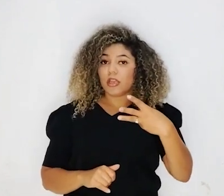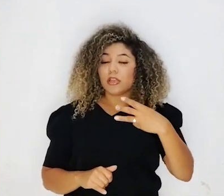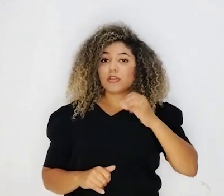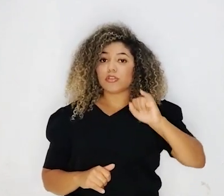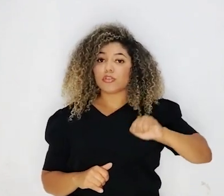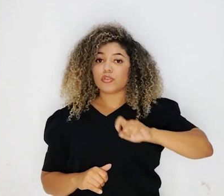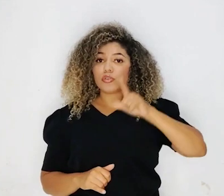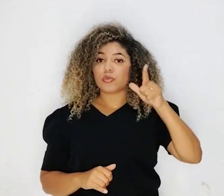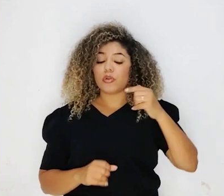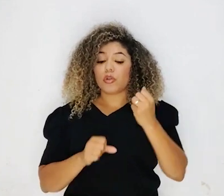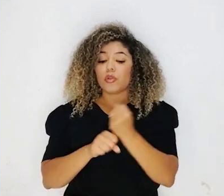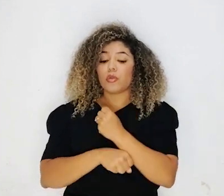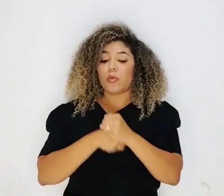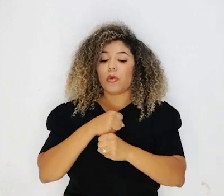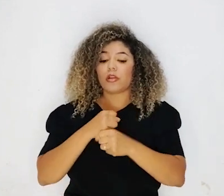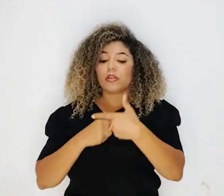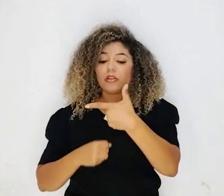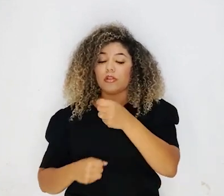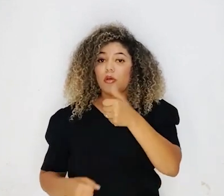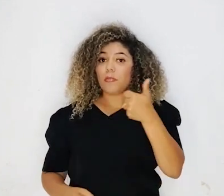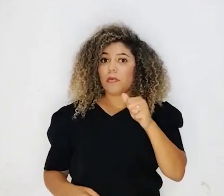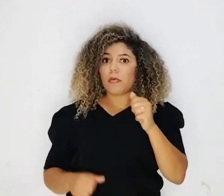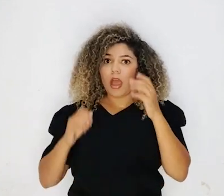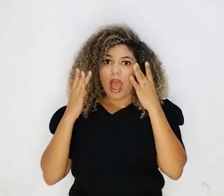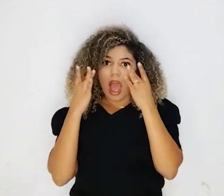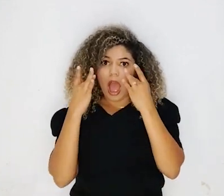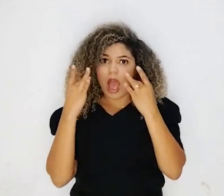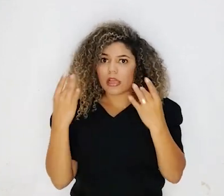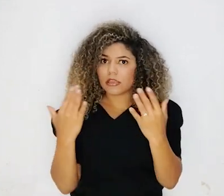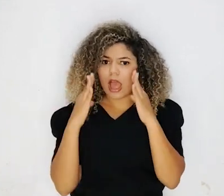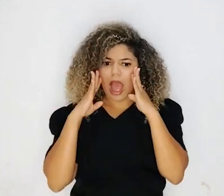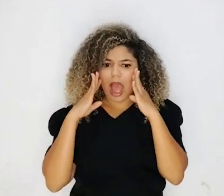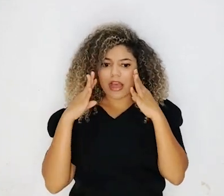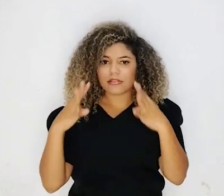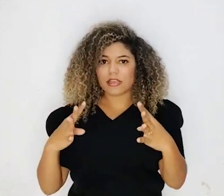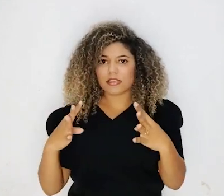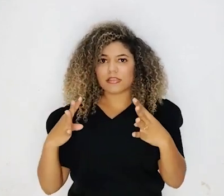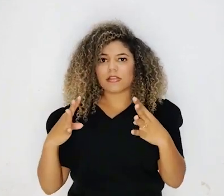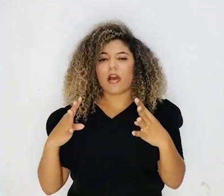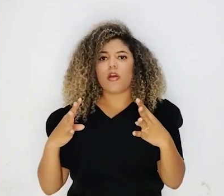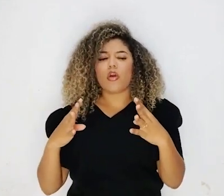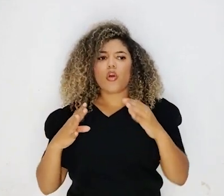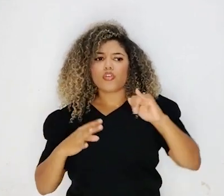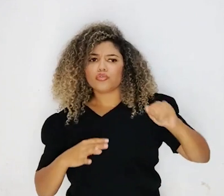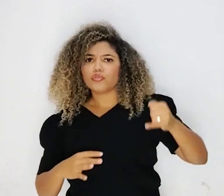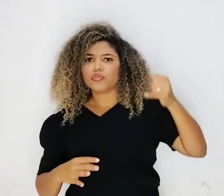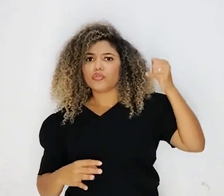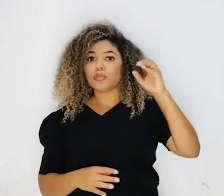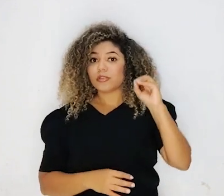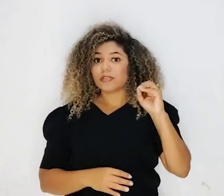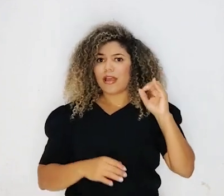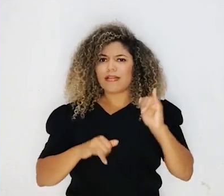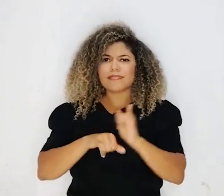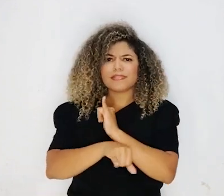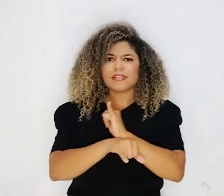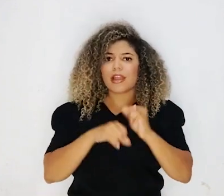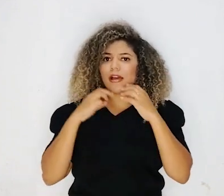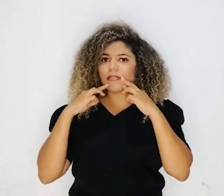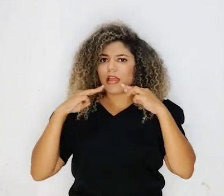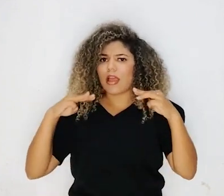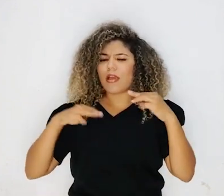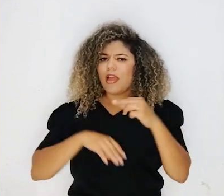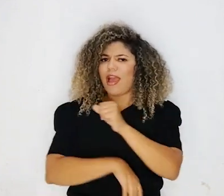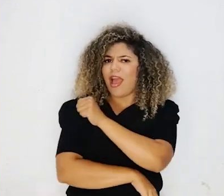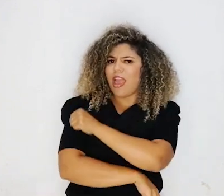2011. Atenção, consumidor! Juros zero e estratégia de marketing. Rio.